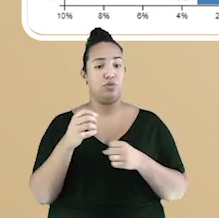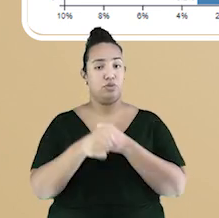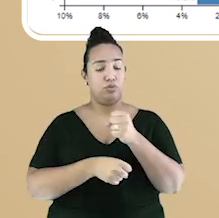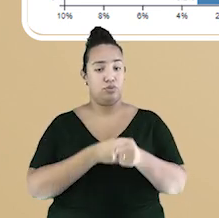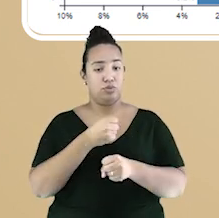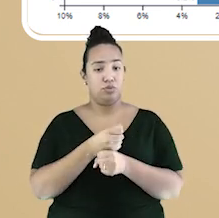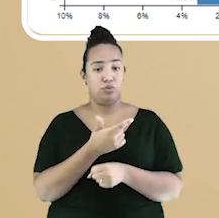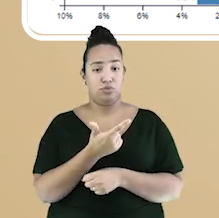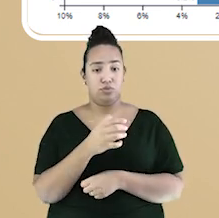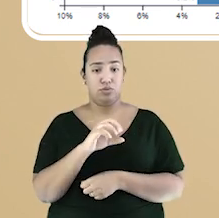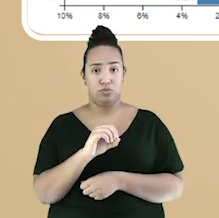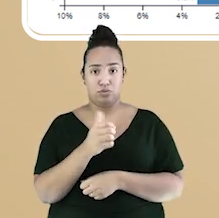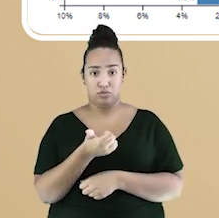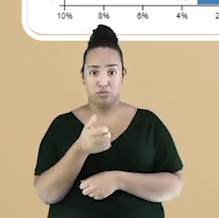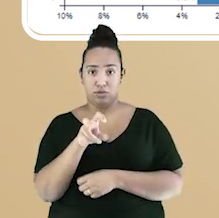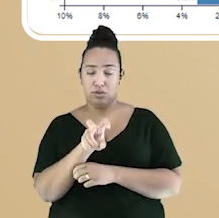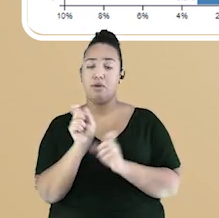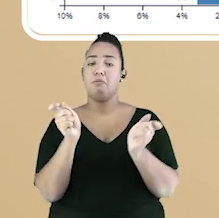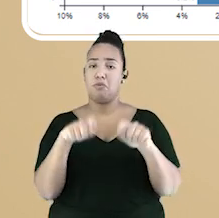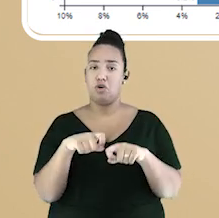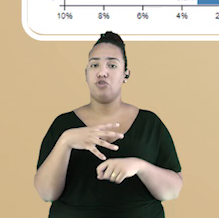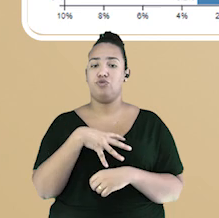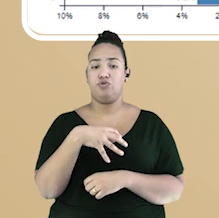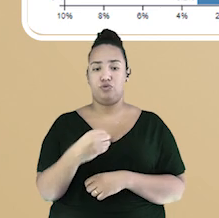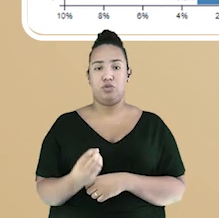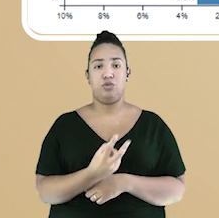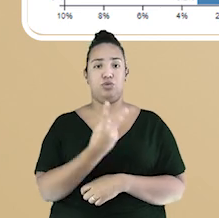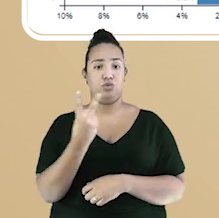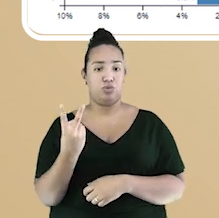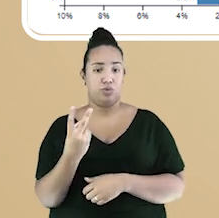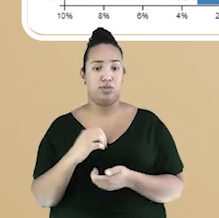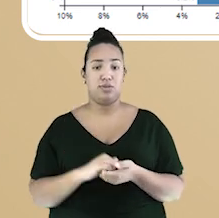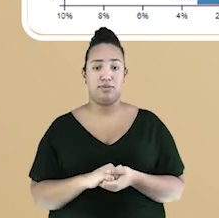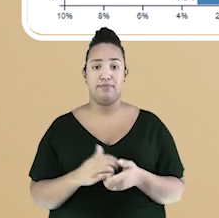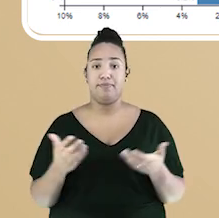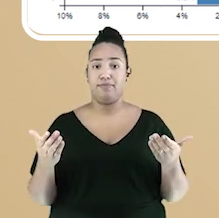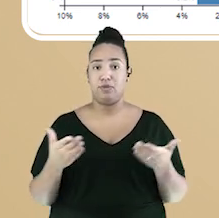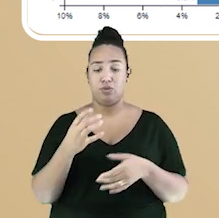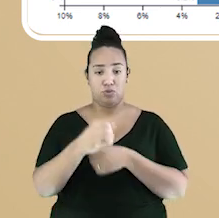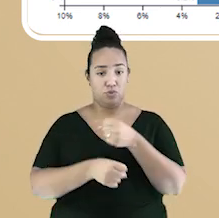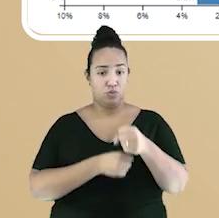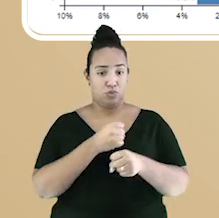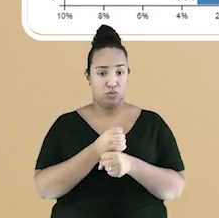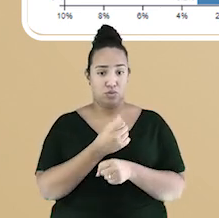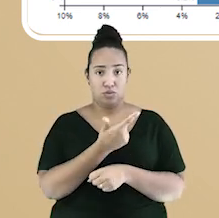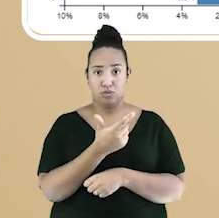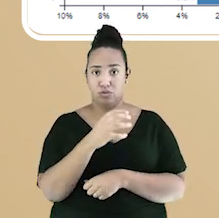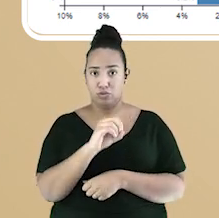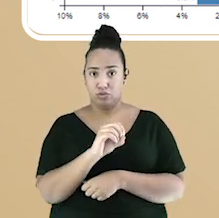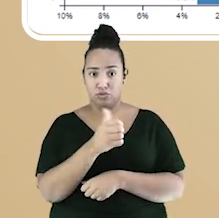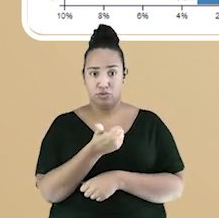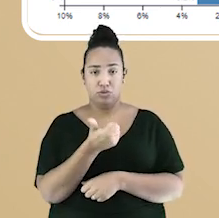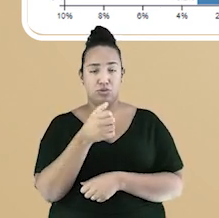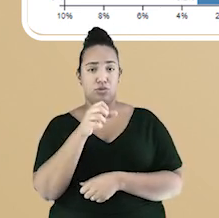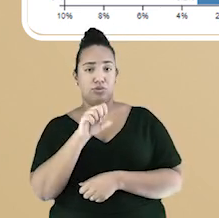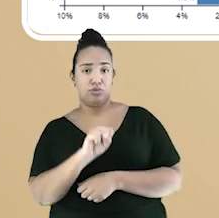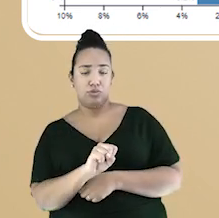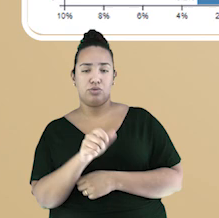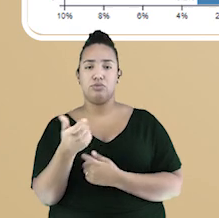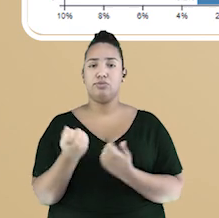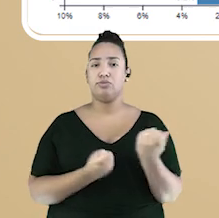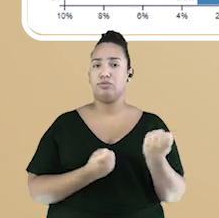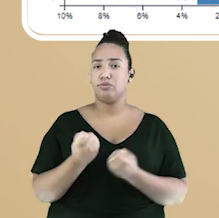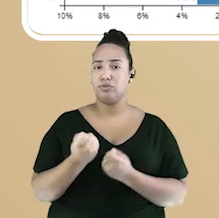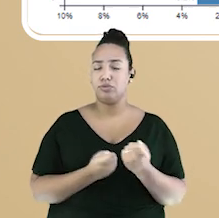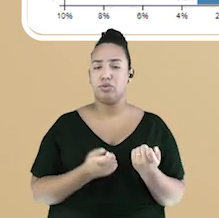foi permitido que todos os casais tivessem um segundo filho. Já em 2018, foram eliminadas as restrições